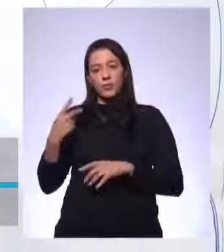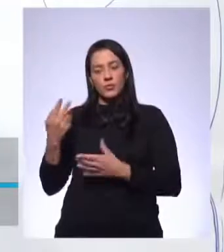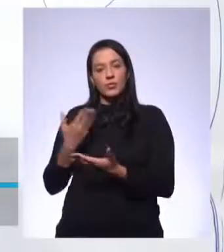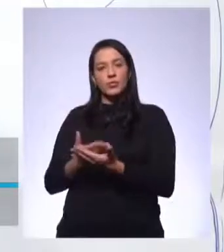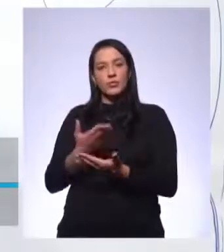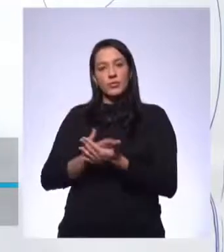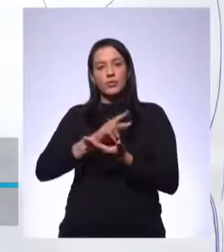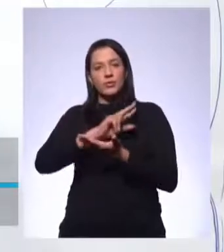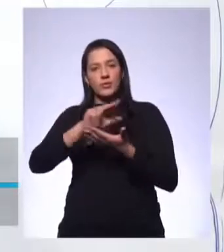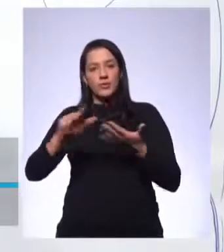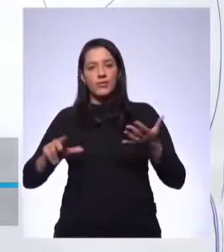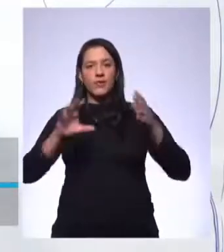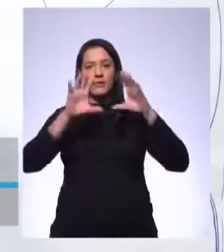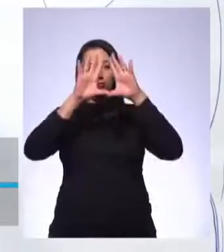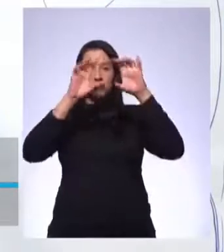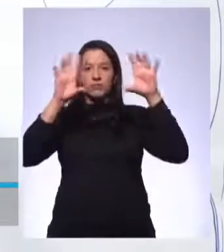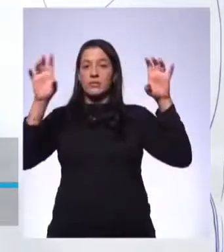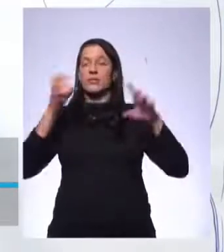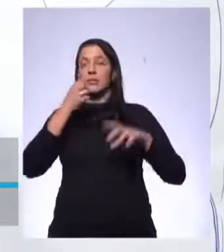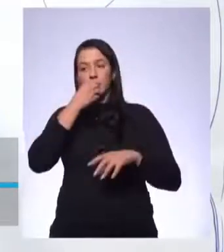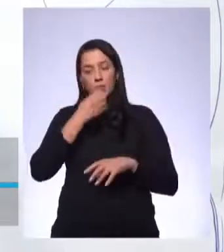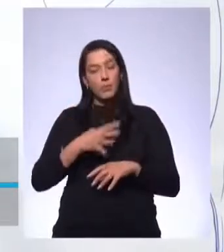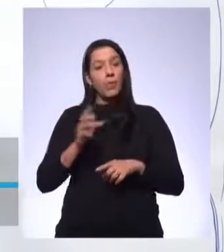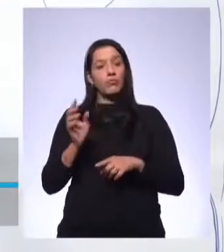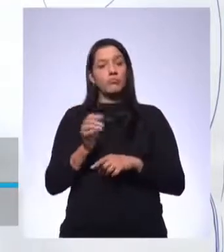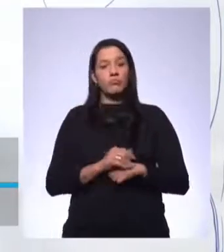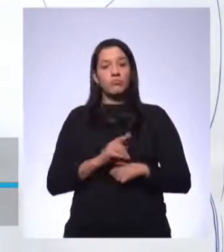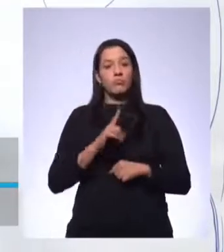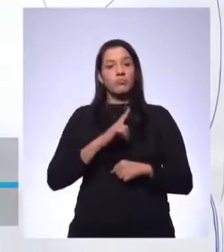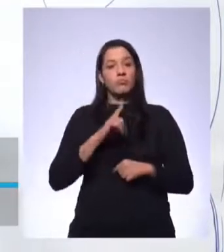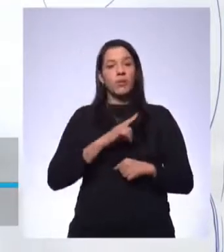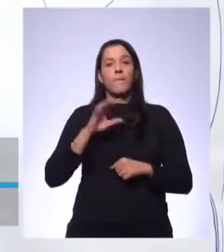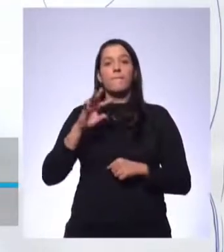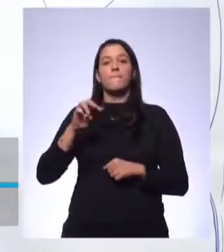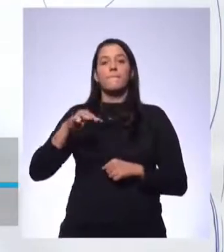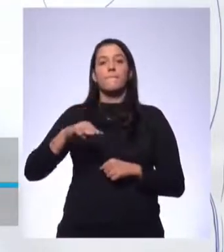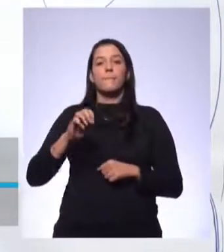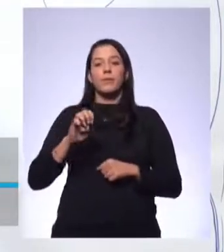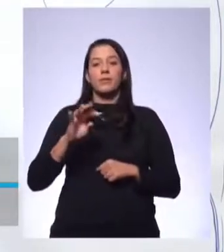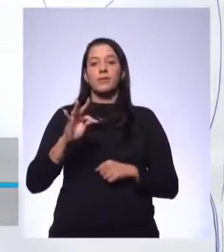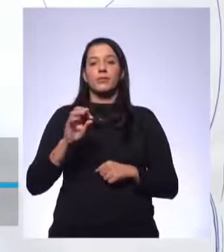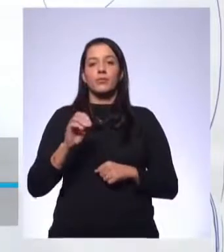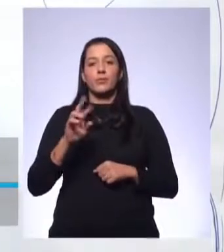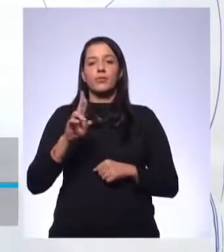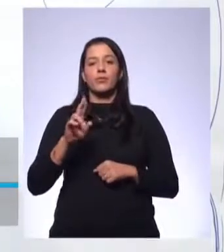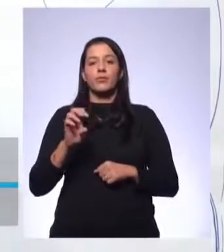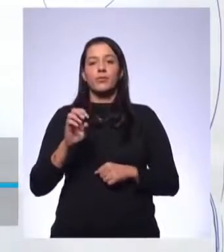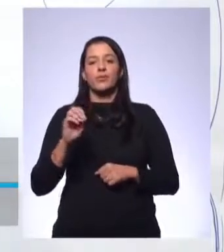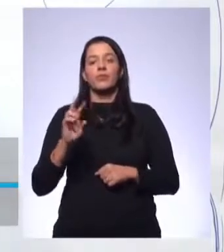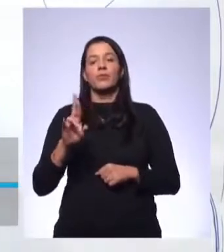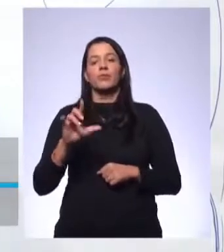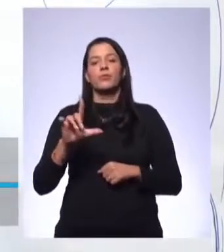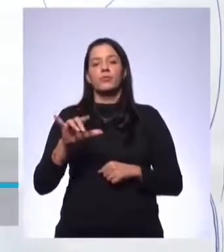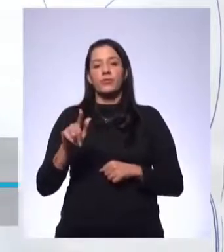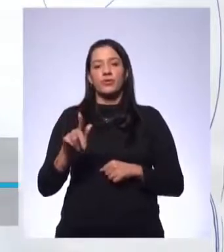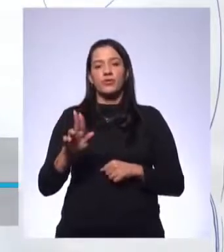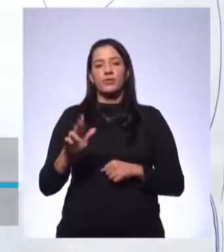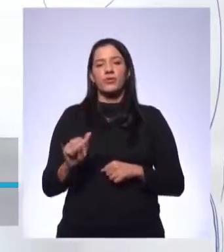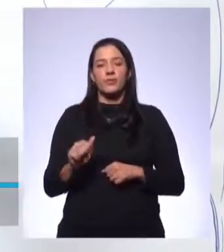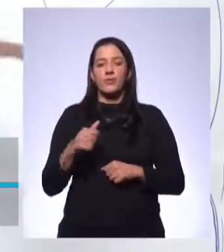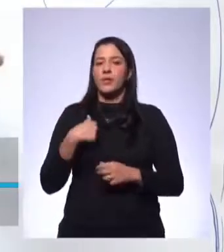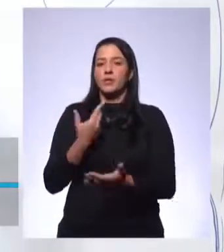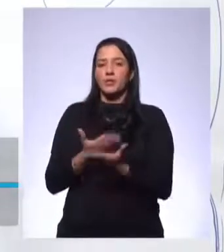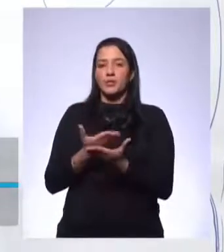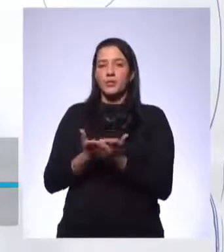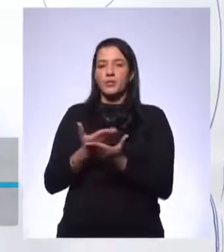de nuvem e tal, uma matéria Sim. super bacana, super legal, que chama meteorologia. Sensacional essa matéria, né, Ed? Sim. Estudamos, inclusive,